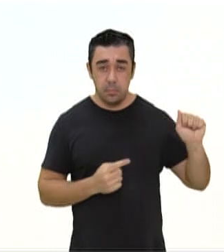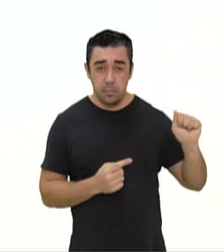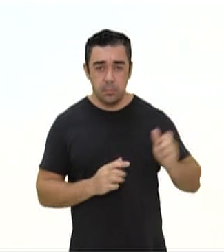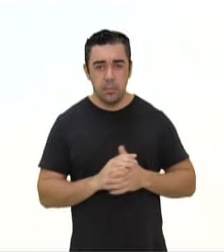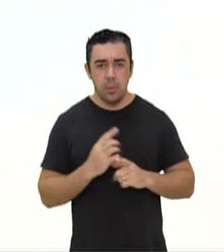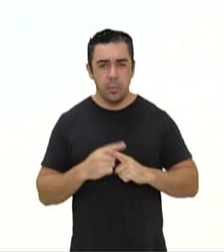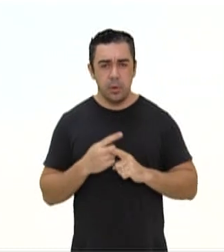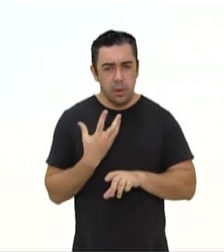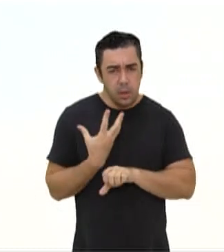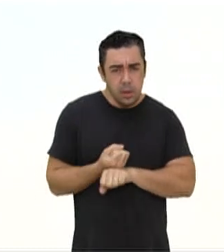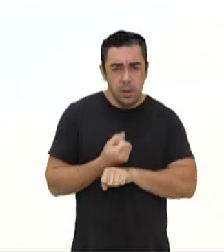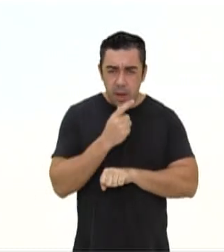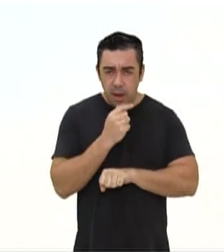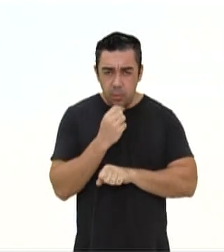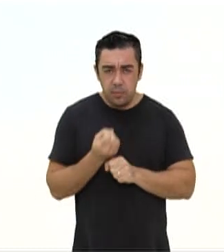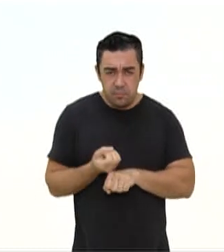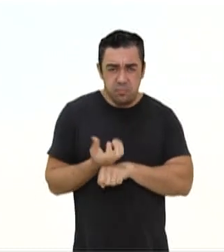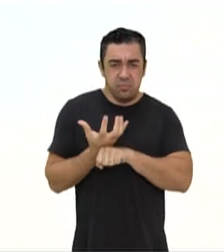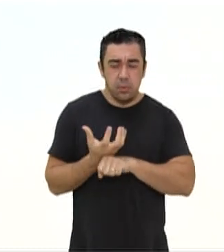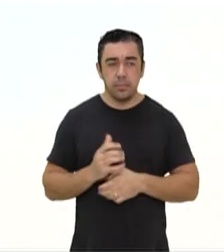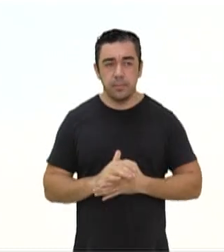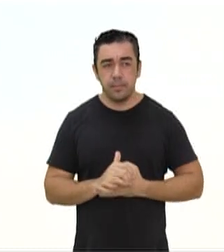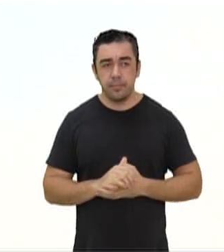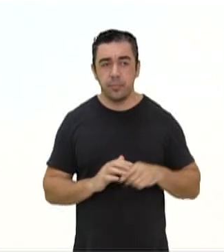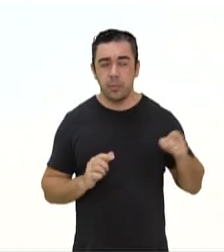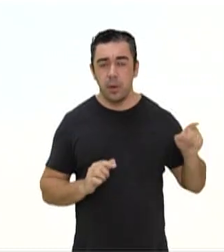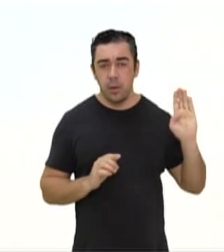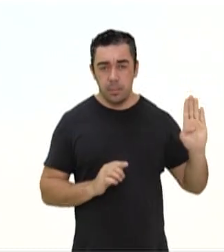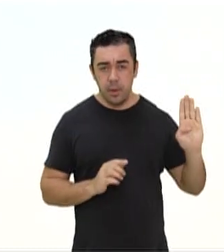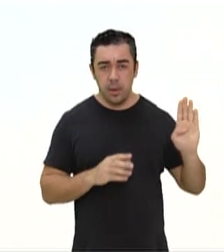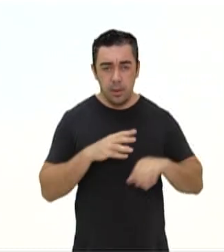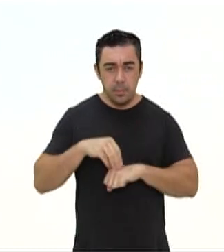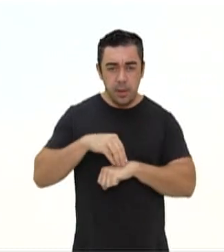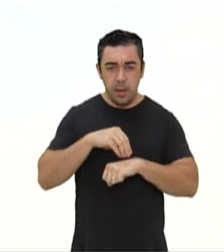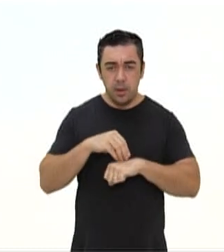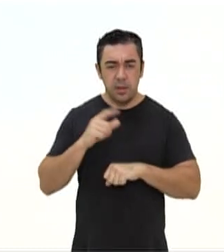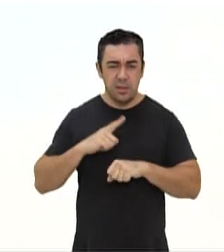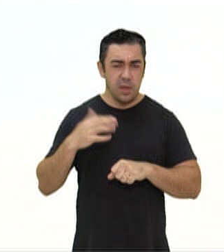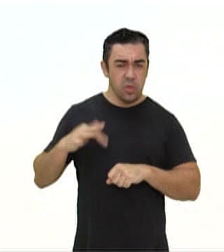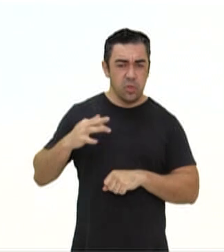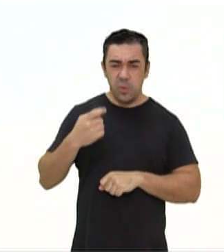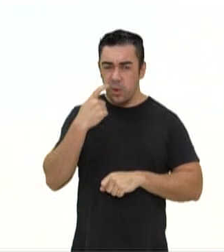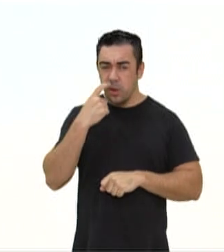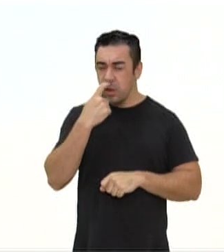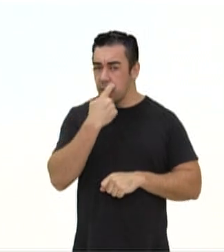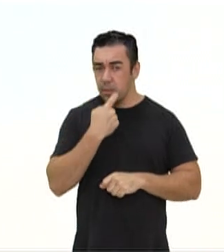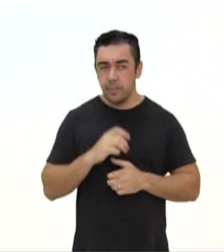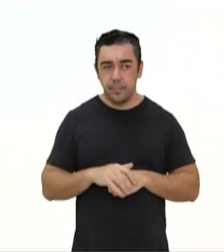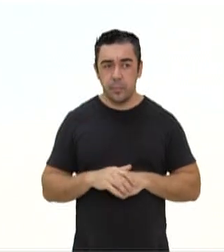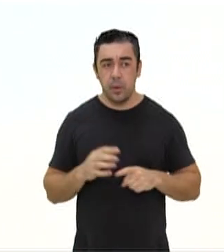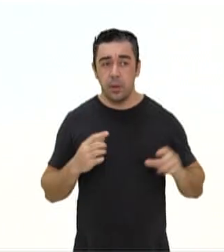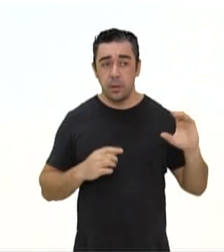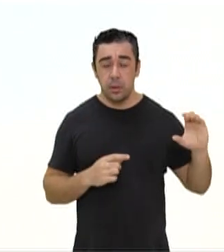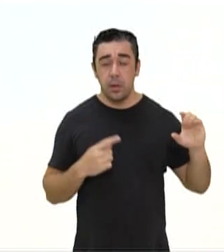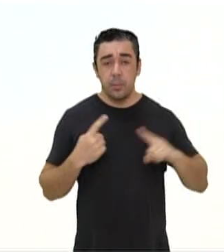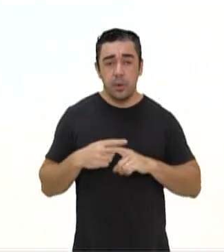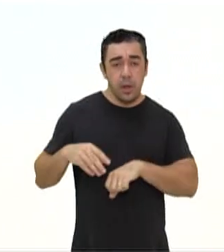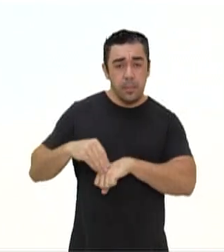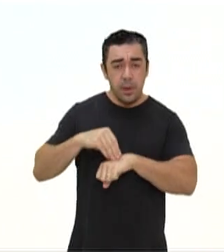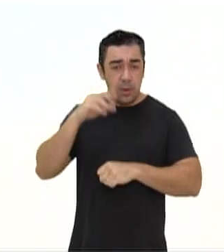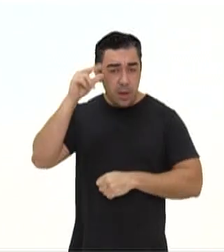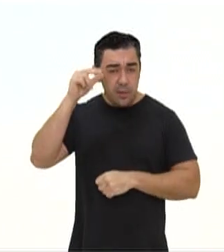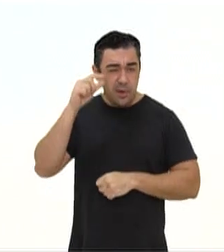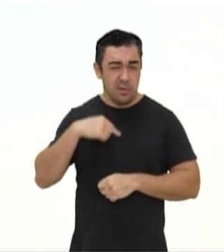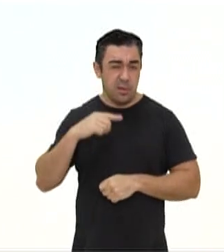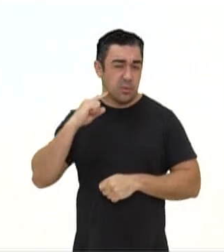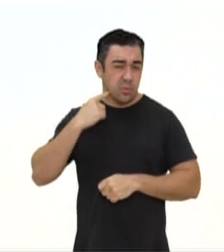juntavam umidade e criavam mofo. Os pelos de cavalo causavam dor na gengiva. Os pelos de cavalo eram